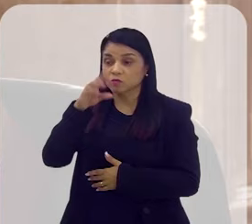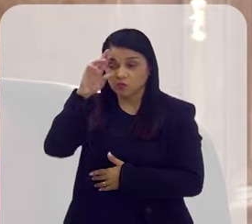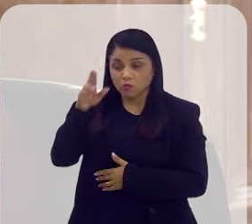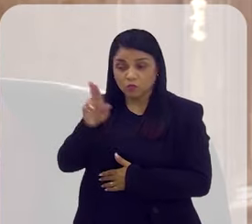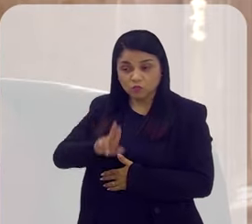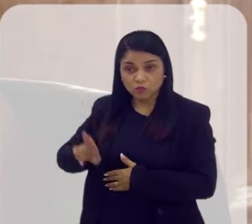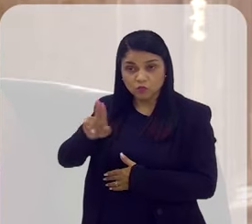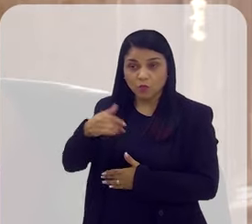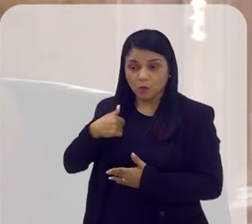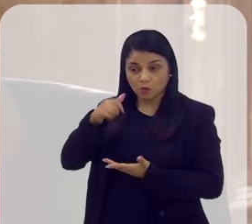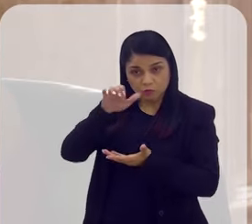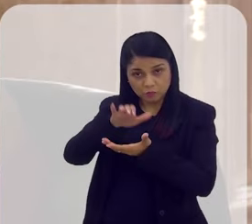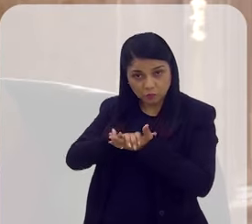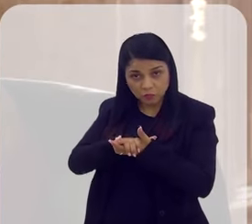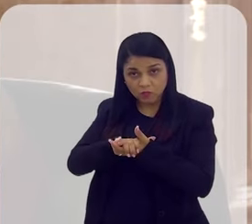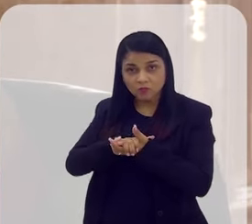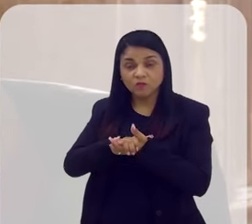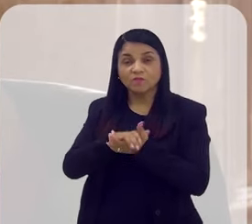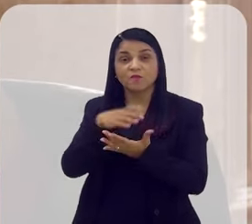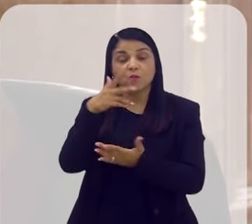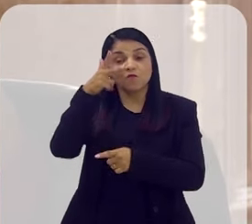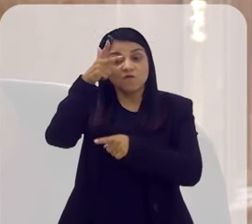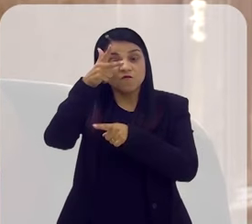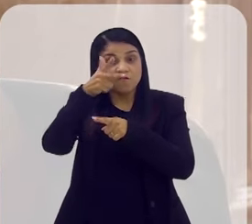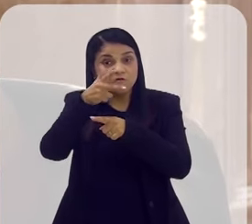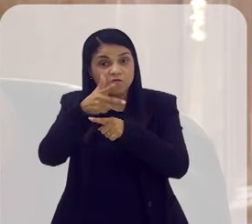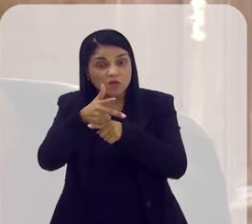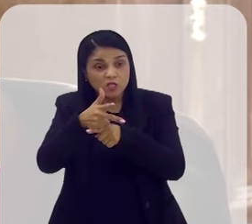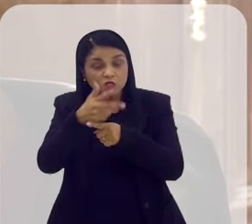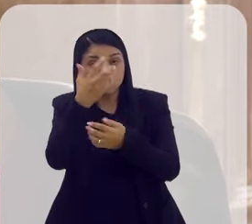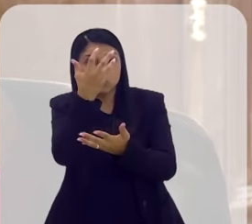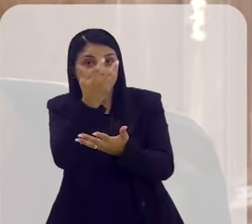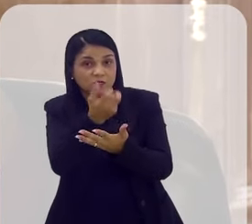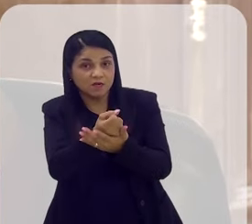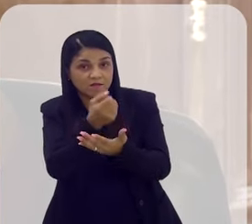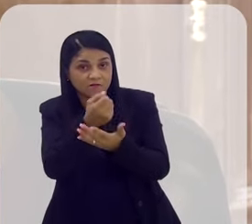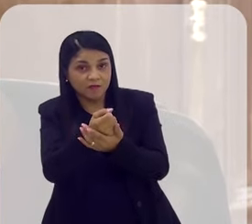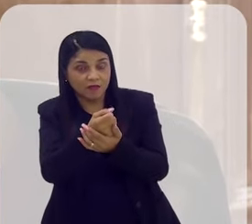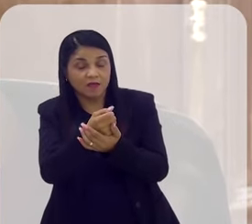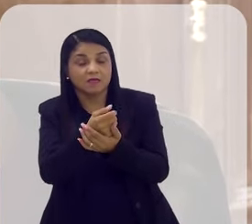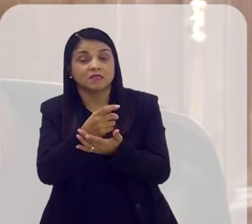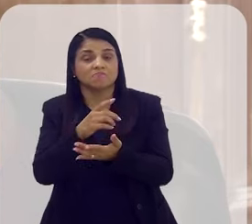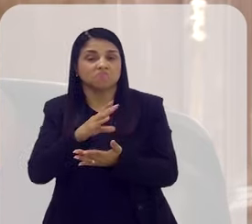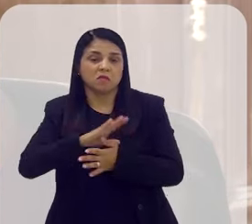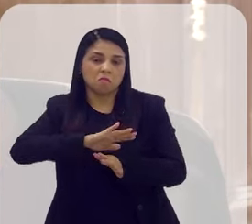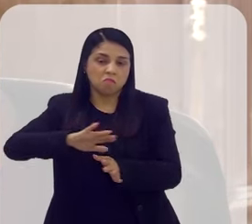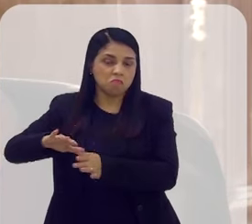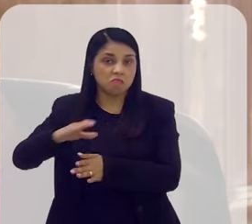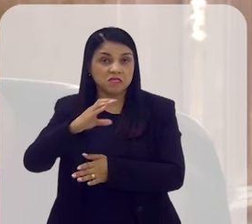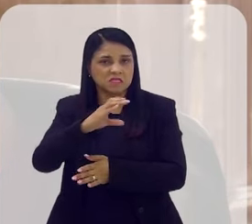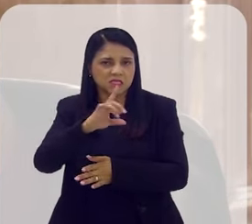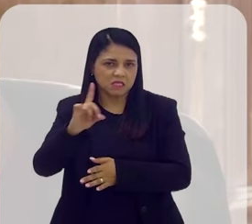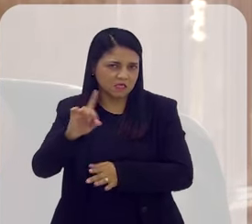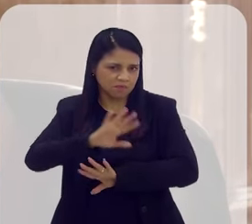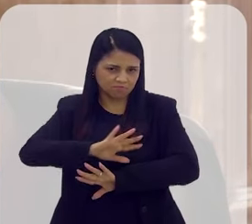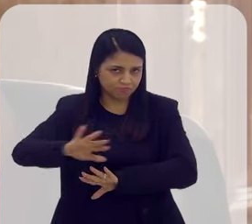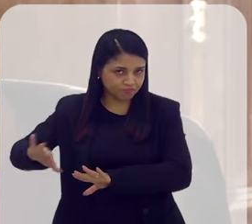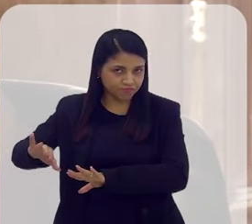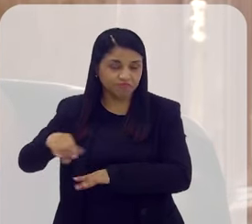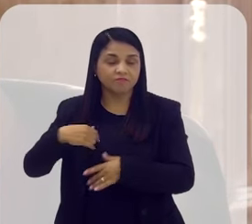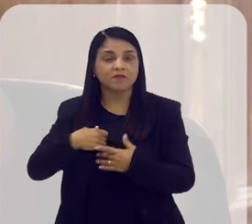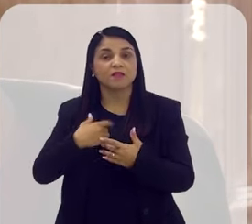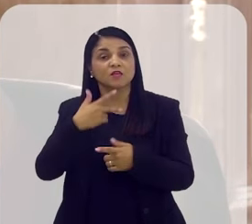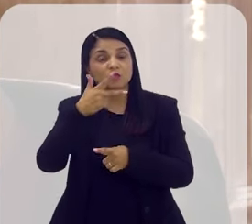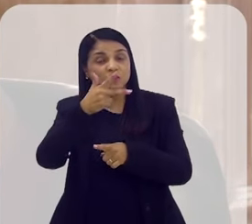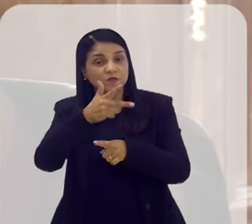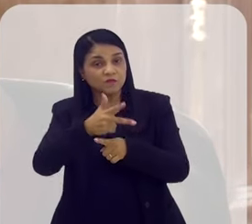Senhor, usando o meu esposo, falou, nós vamos gravar vídeo dessas canções, porque agora não é mais CD, né? Nós temos que trabalhar com vídeo no